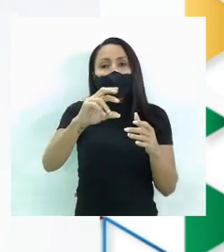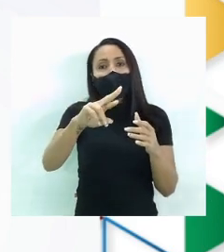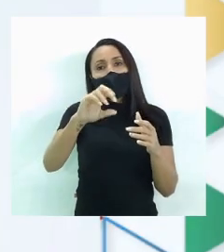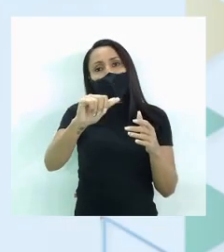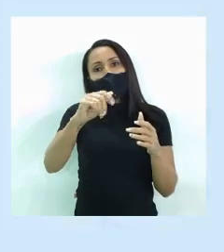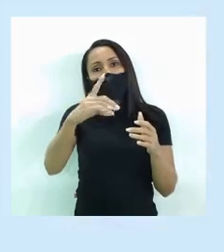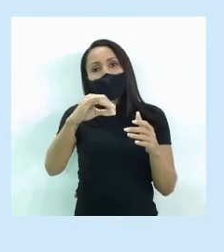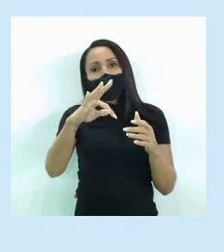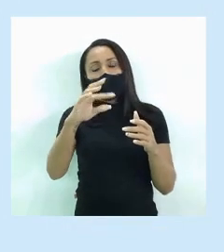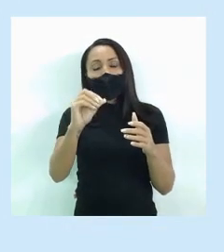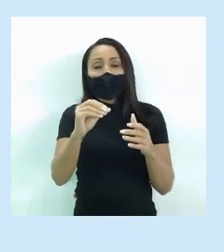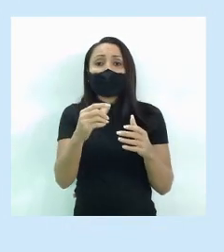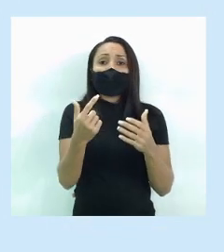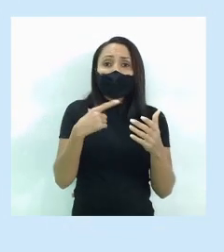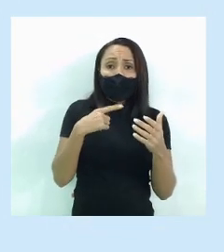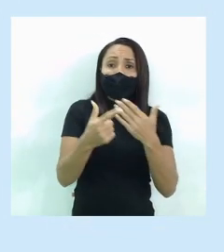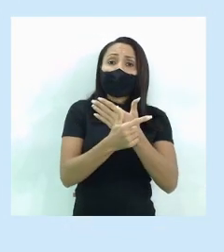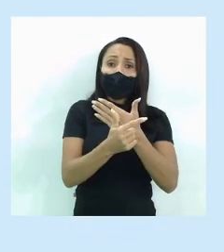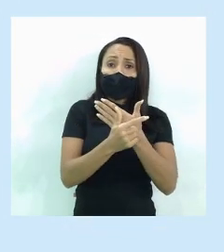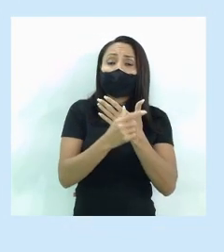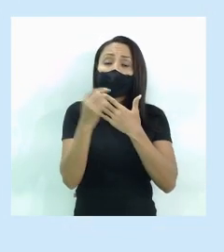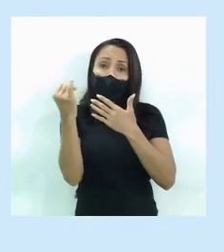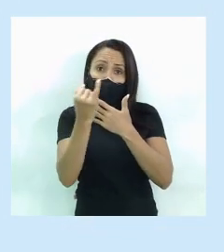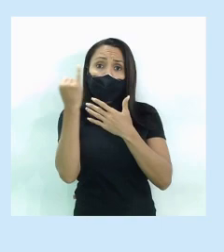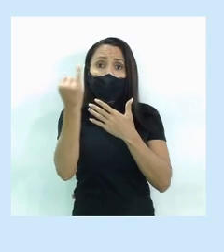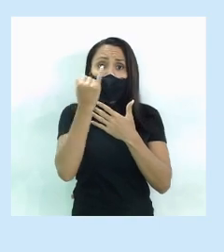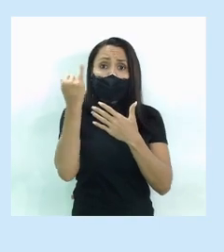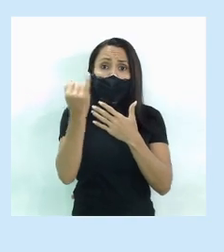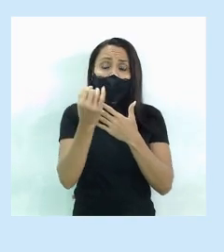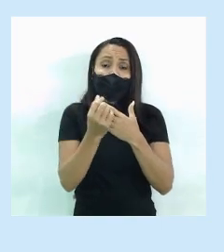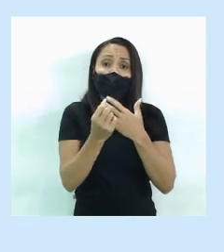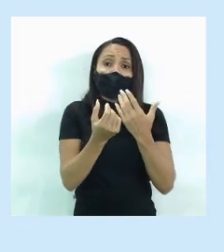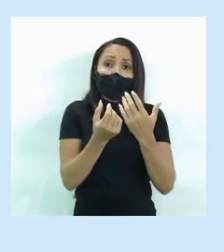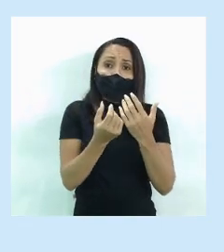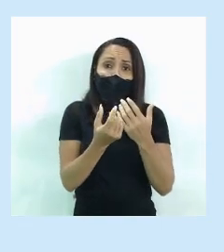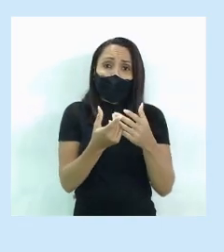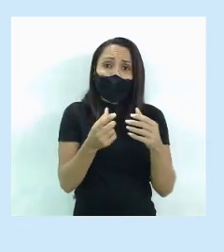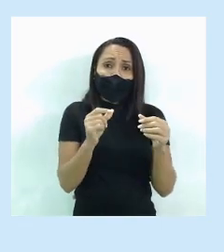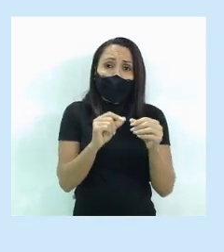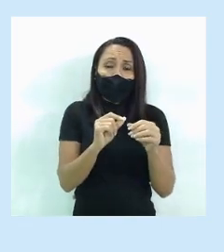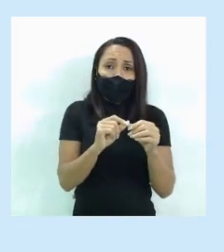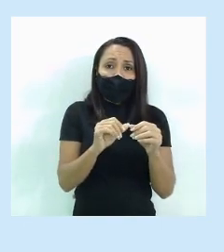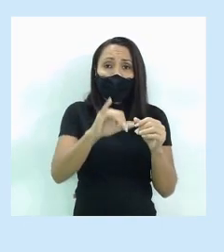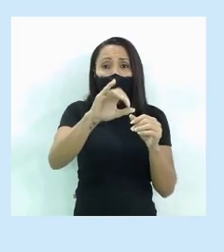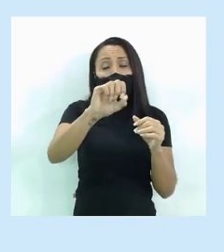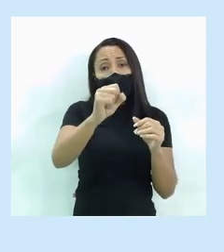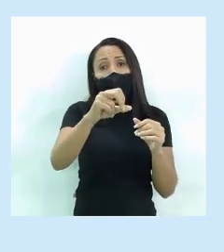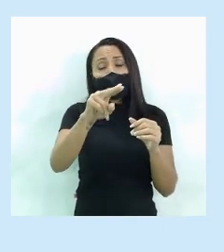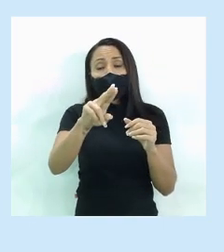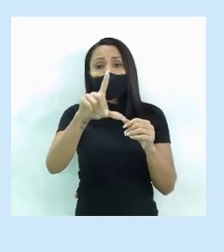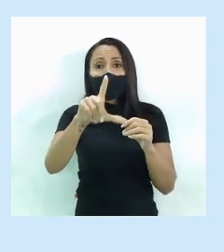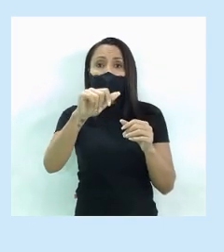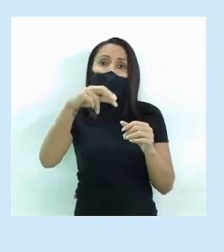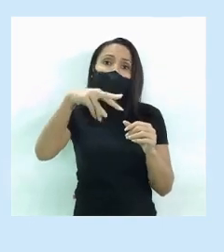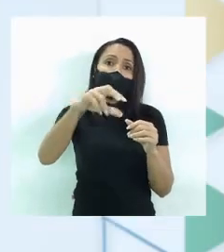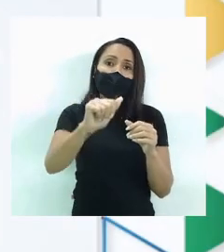o pâncreas, é uma função muito importante, tá certo? Que fabrica a insulina e o glucagon. Vamos